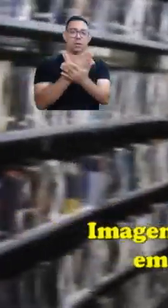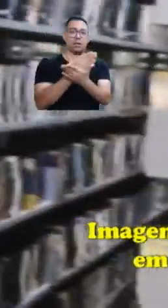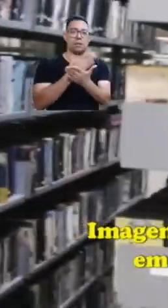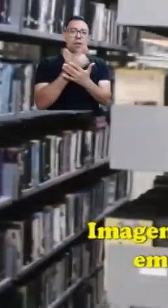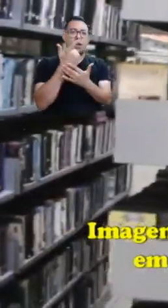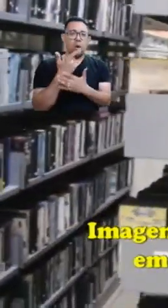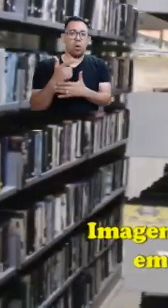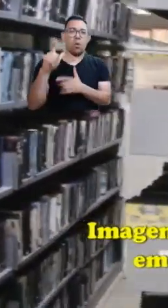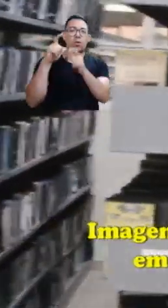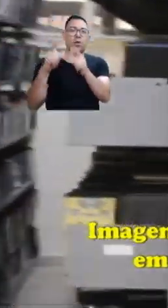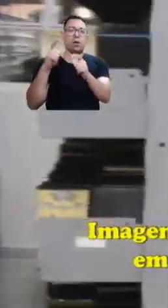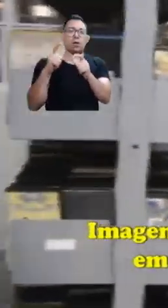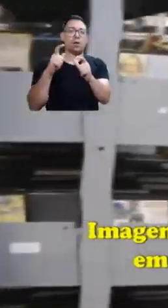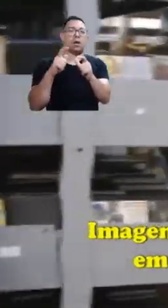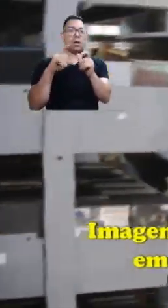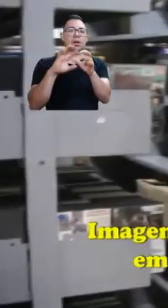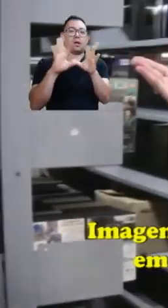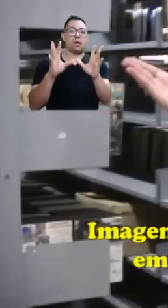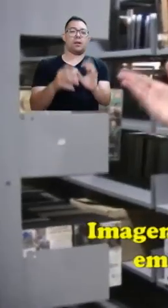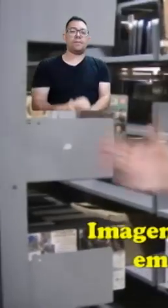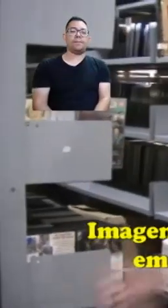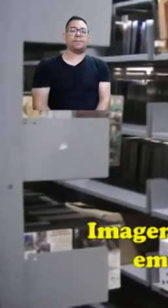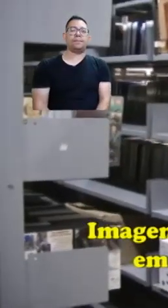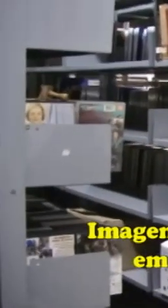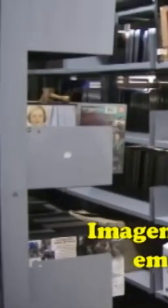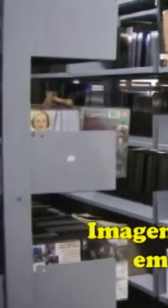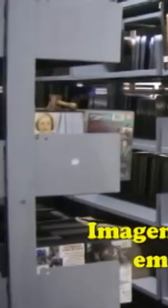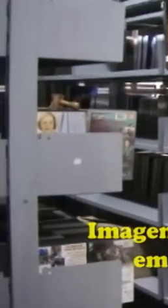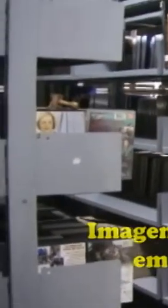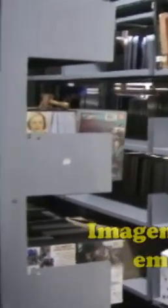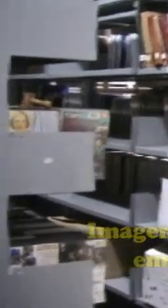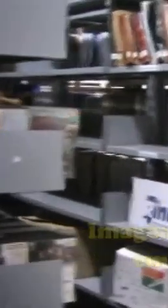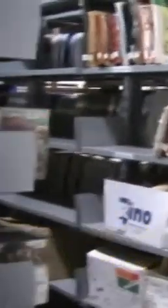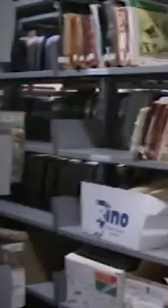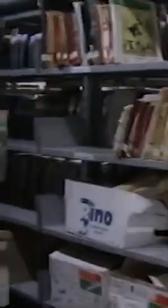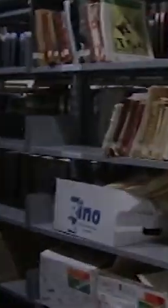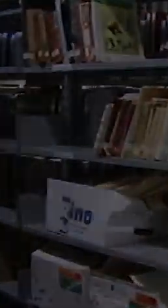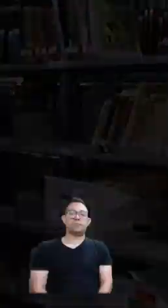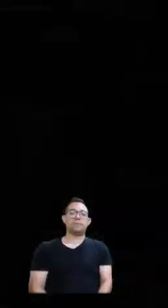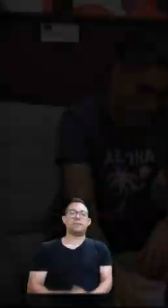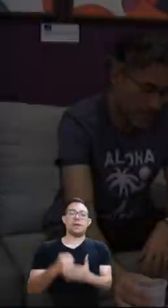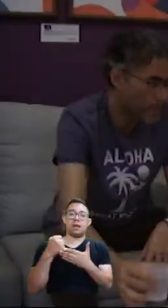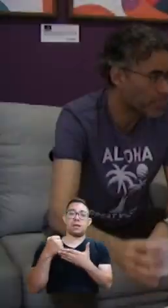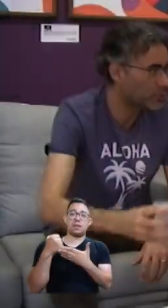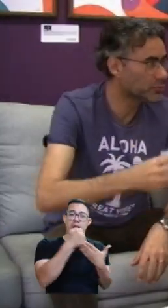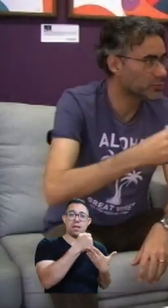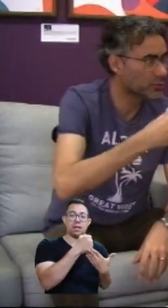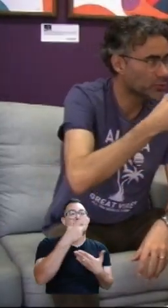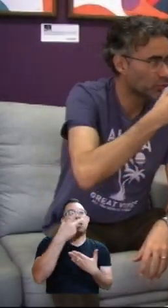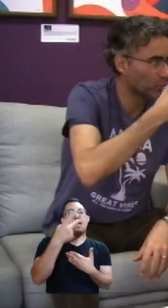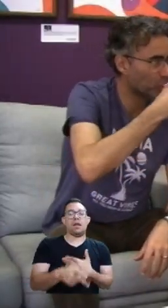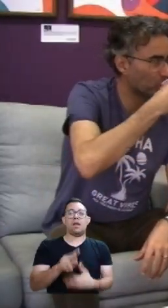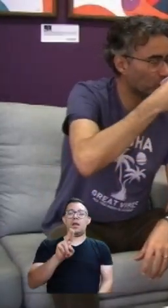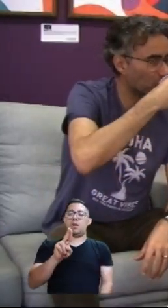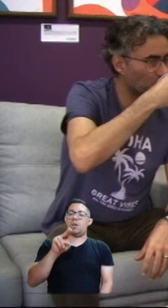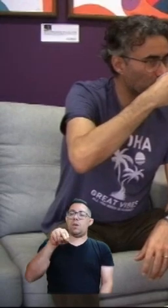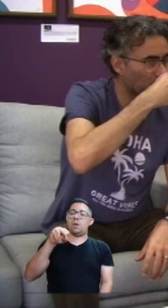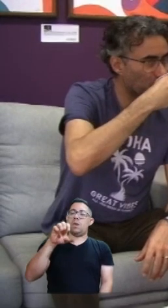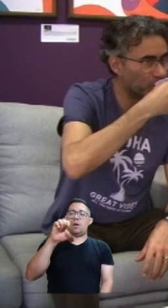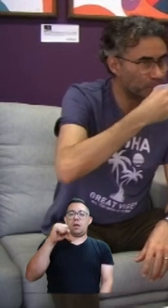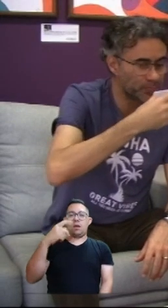uma segunda triagem e depois esse material vai para o acervo para ficar disponível para os usuários. Trazer a Gramofone para a